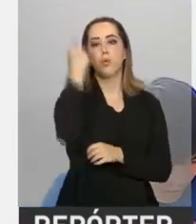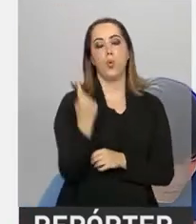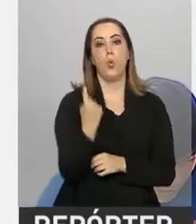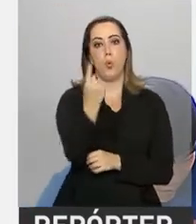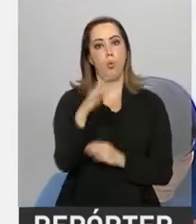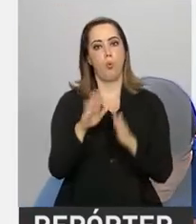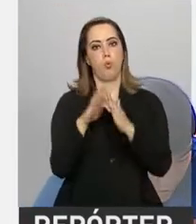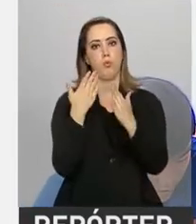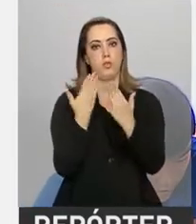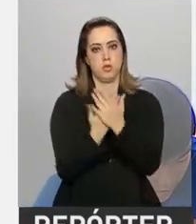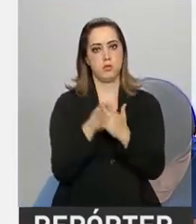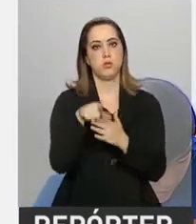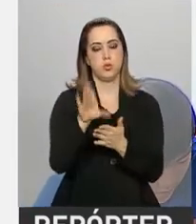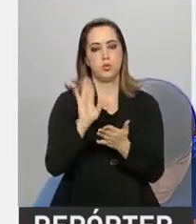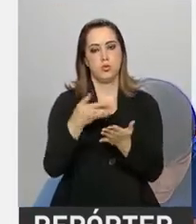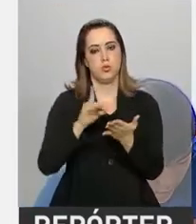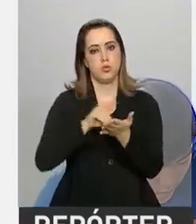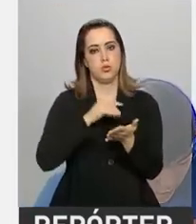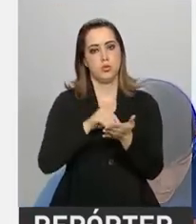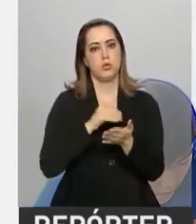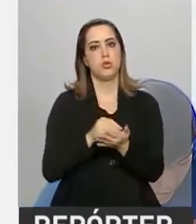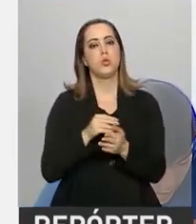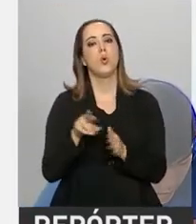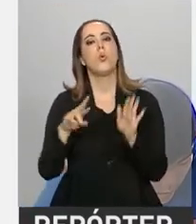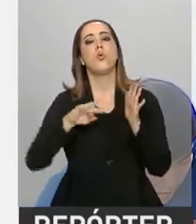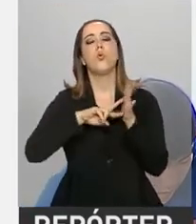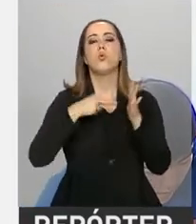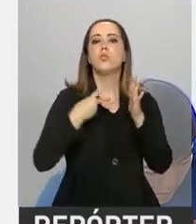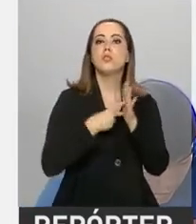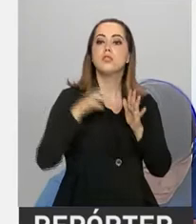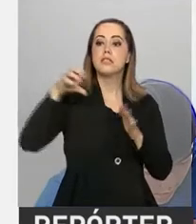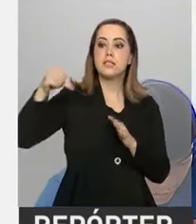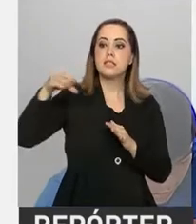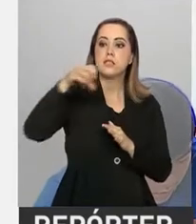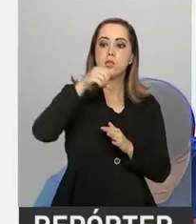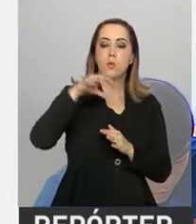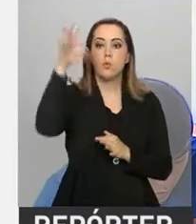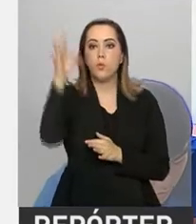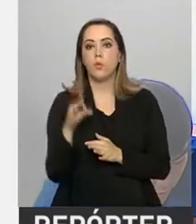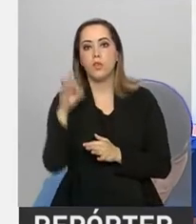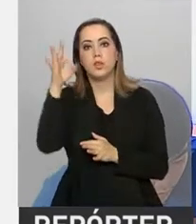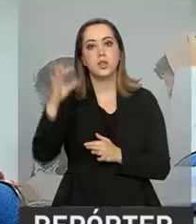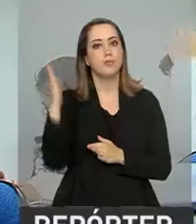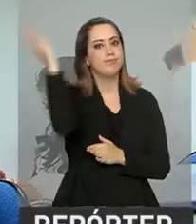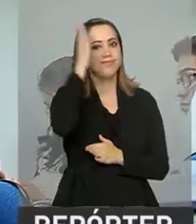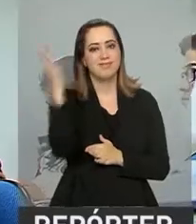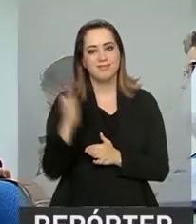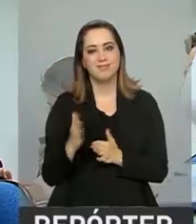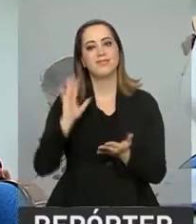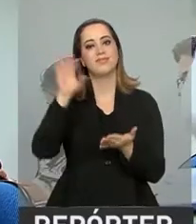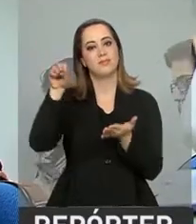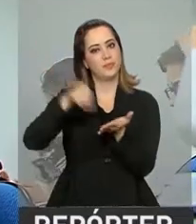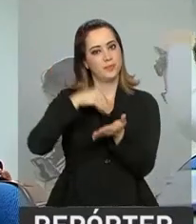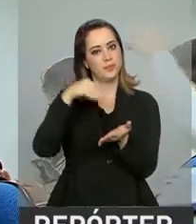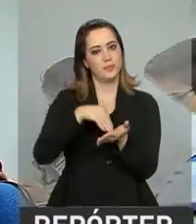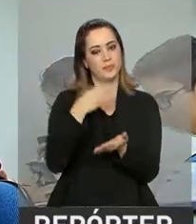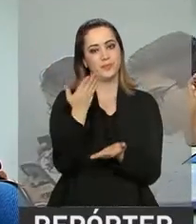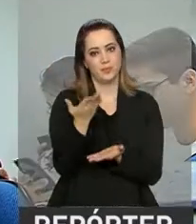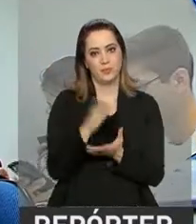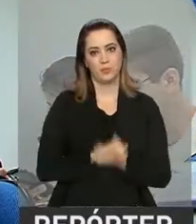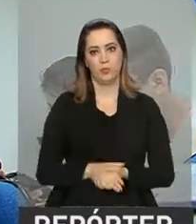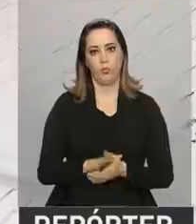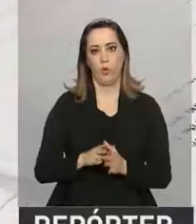escola escrita o que representa 99% dos municípios do país maior competição do gênero